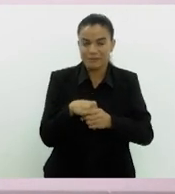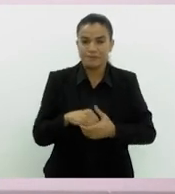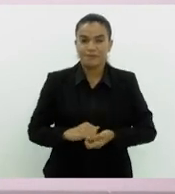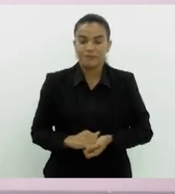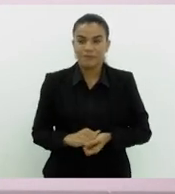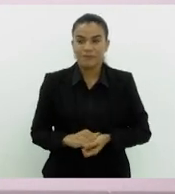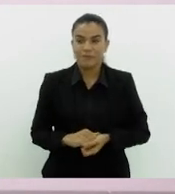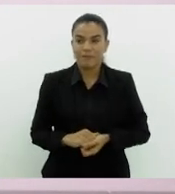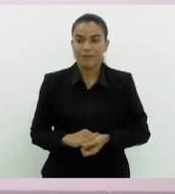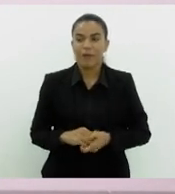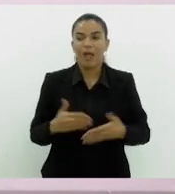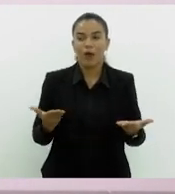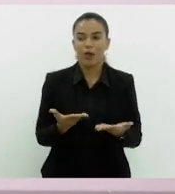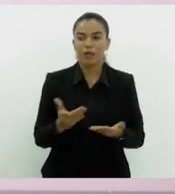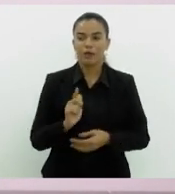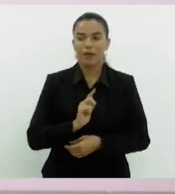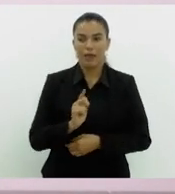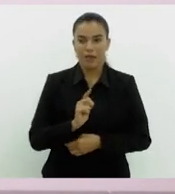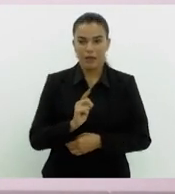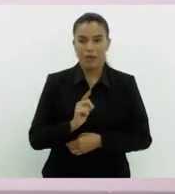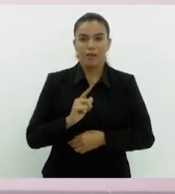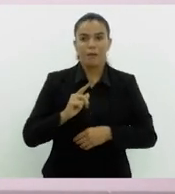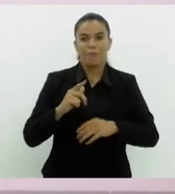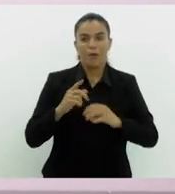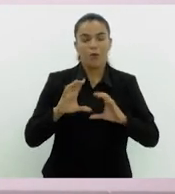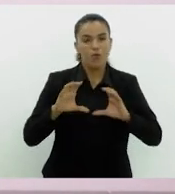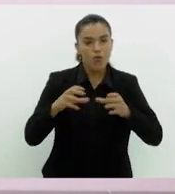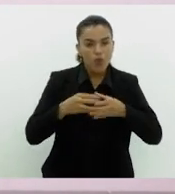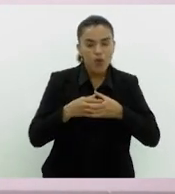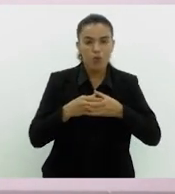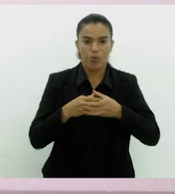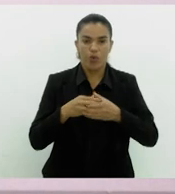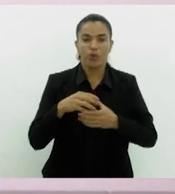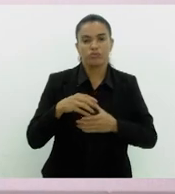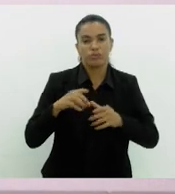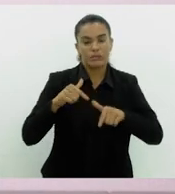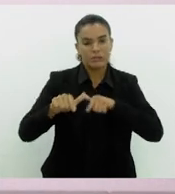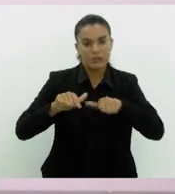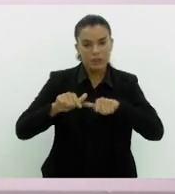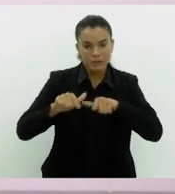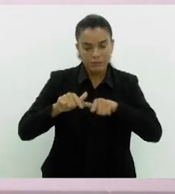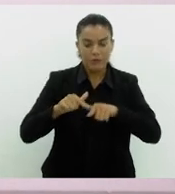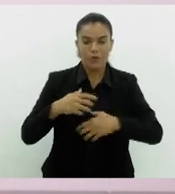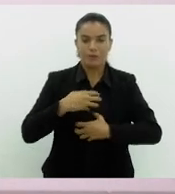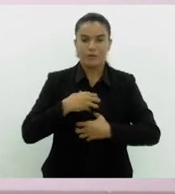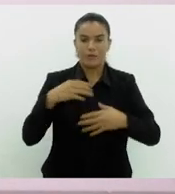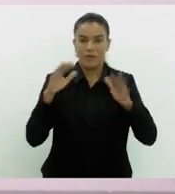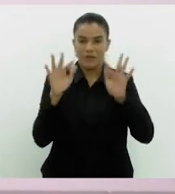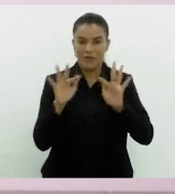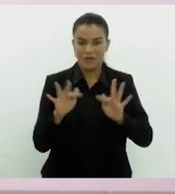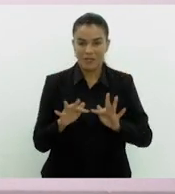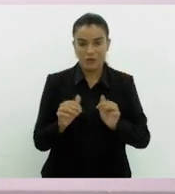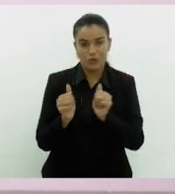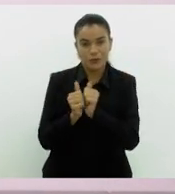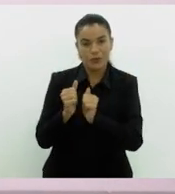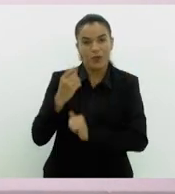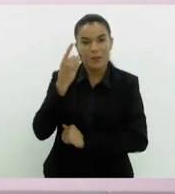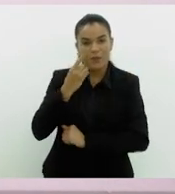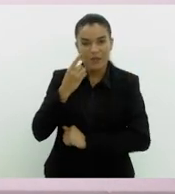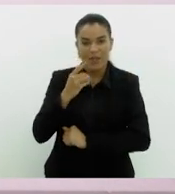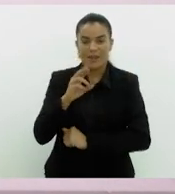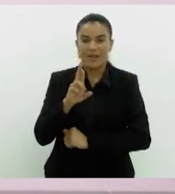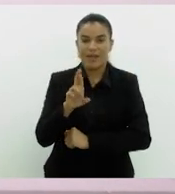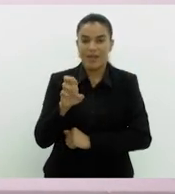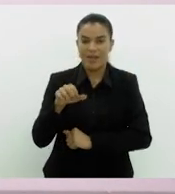lideranças. Uhum. Agora, a gente tem na Câmara um GT também que busca fazer esse trabalho, e fico muito feliz de ver a Renata compondo uma mesa que